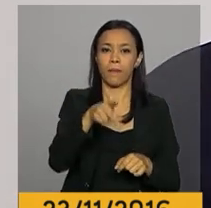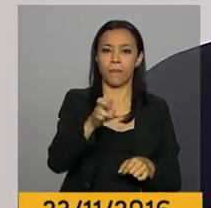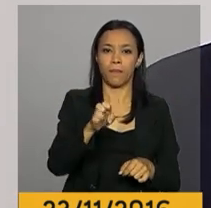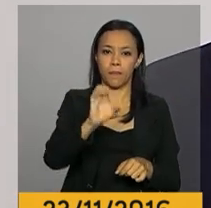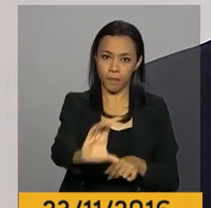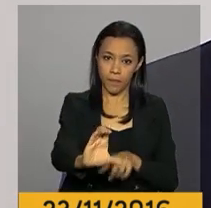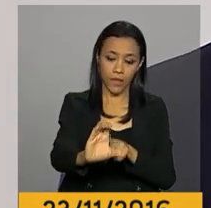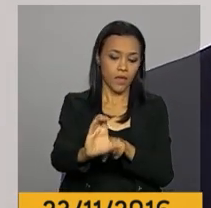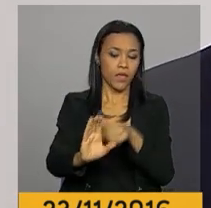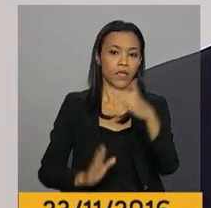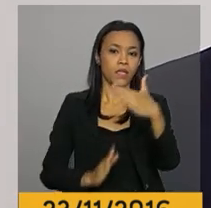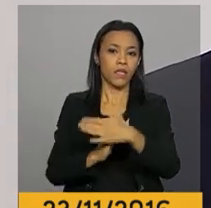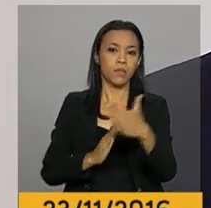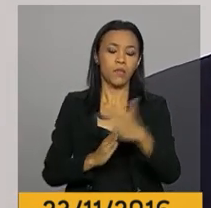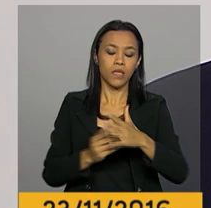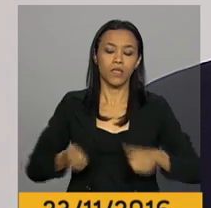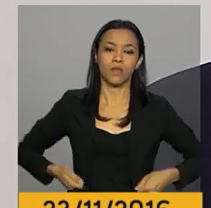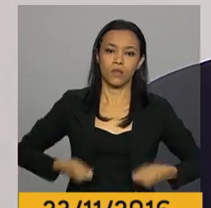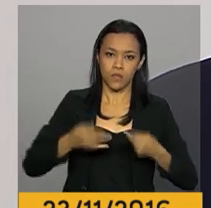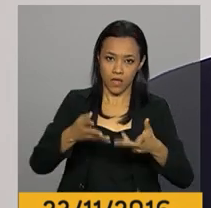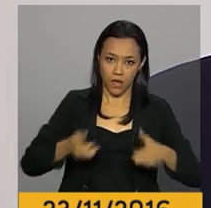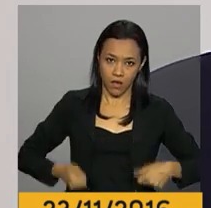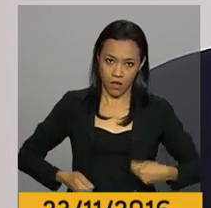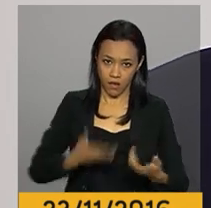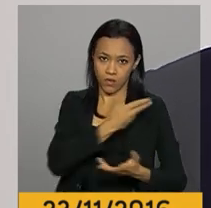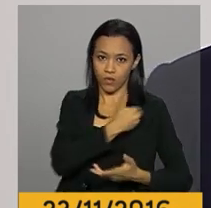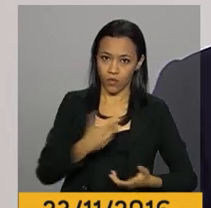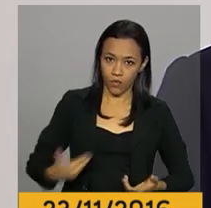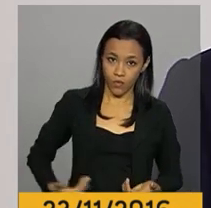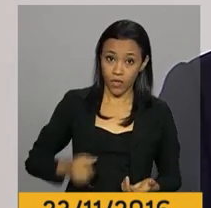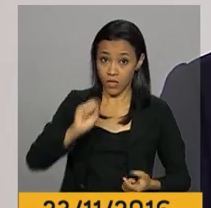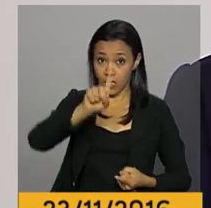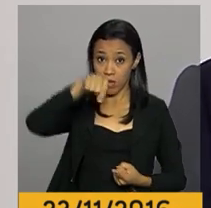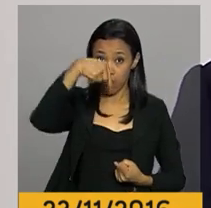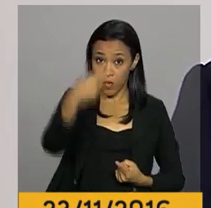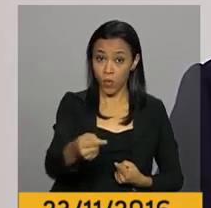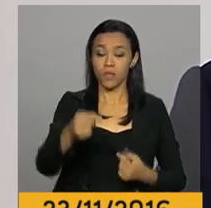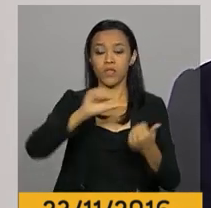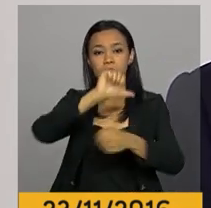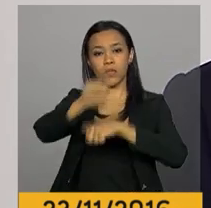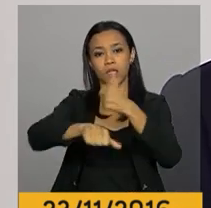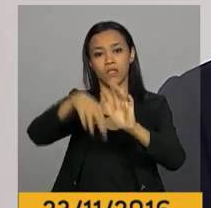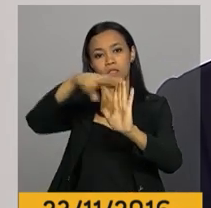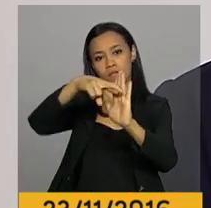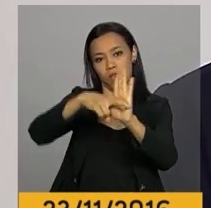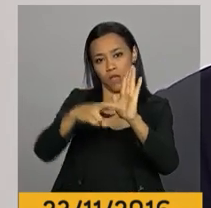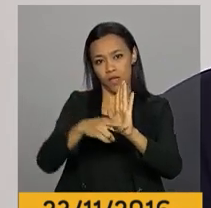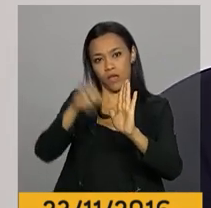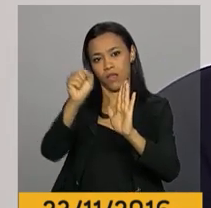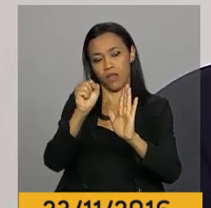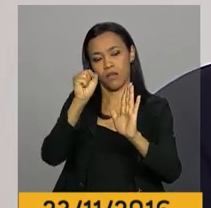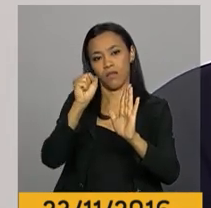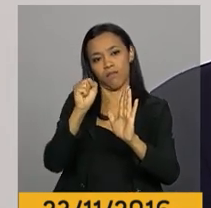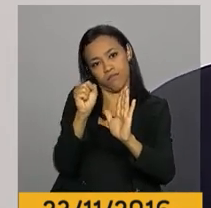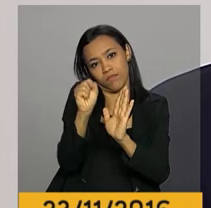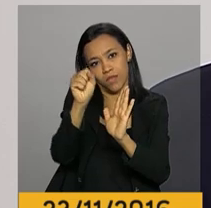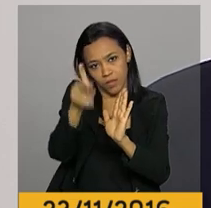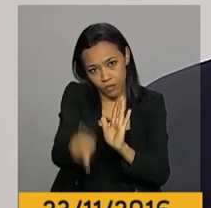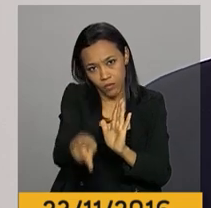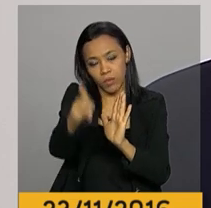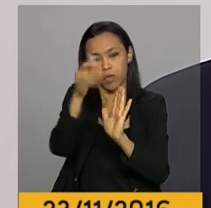teto de gastos públicos ao depois com a reforma da previdência que eu tenho anunciado afirmado e reafirmado